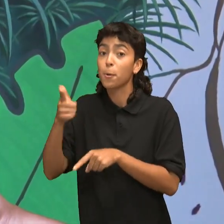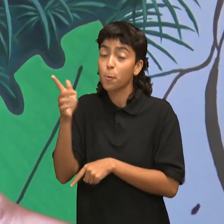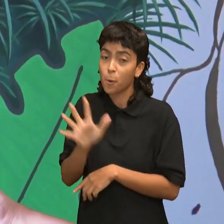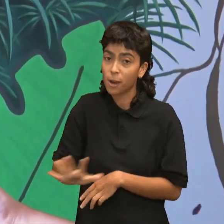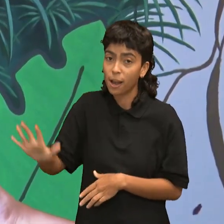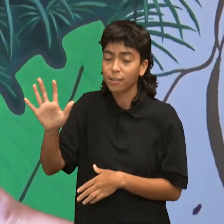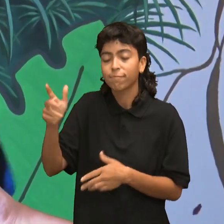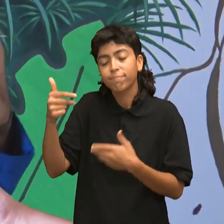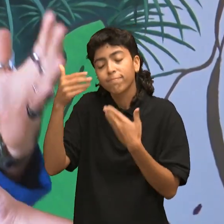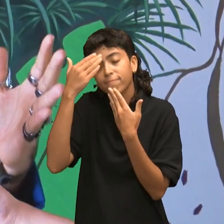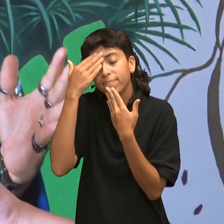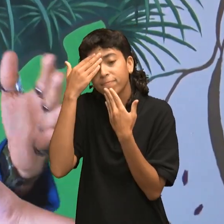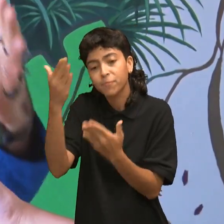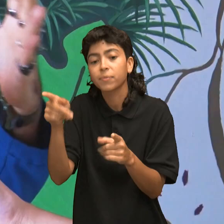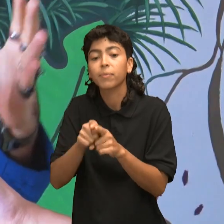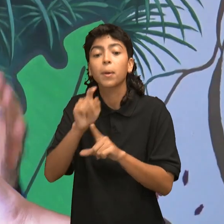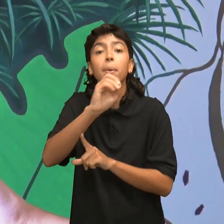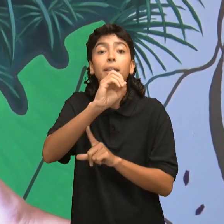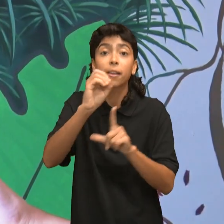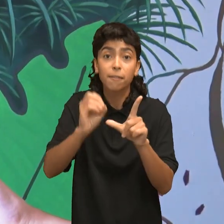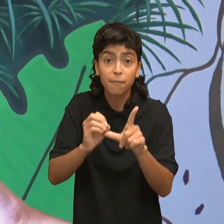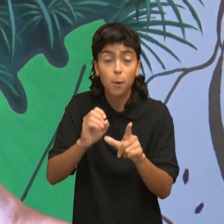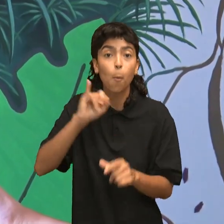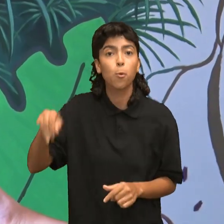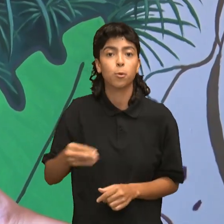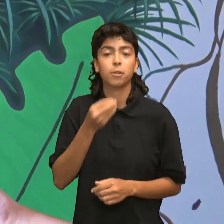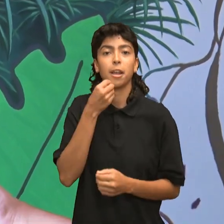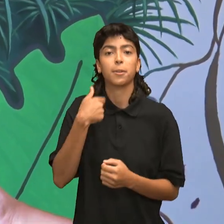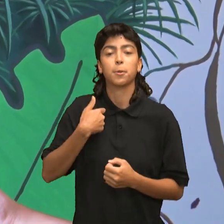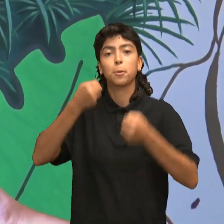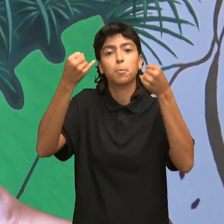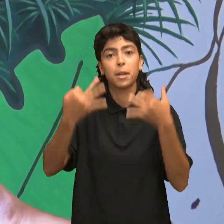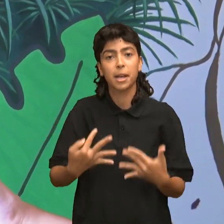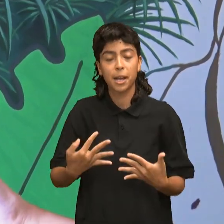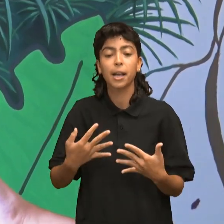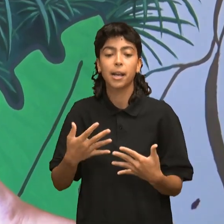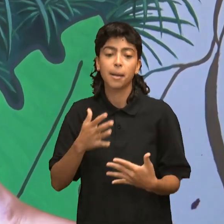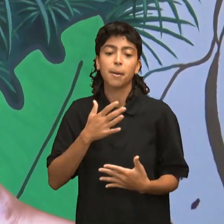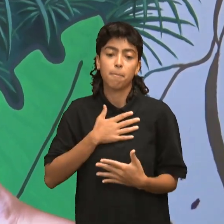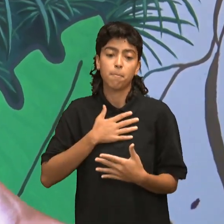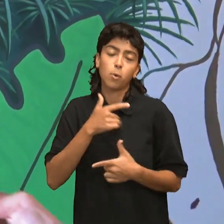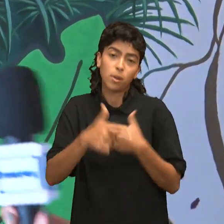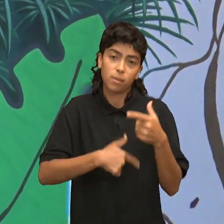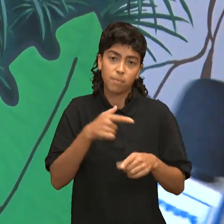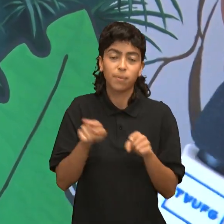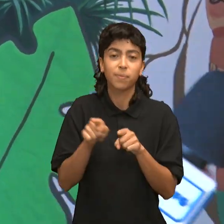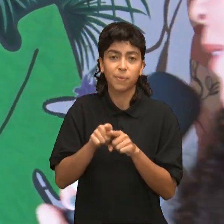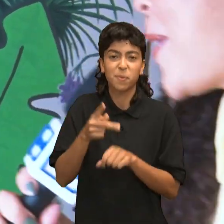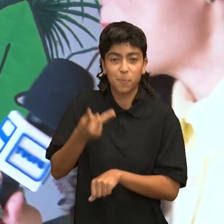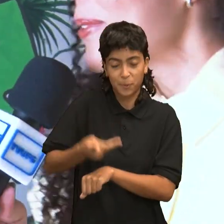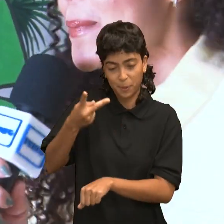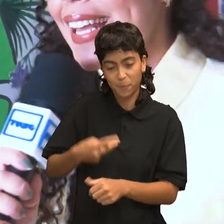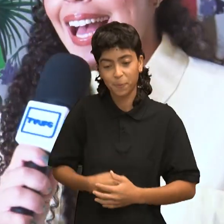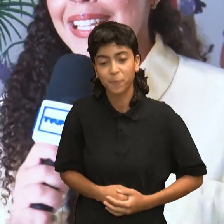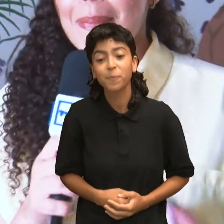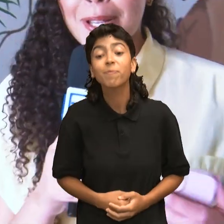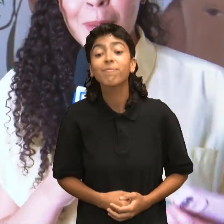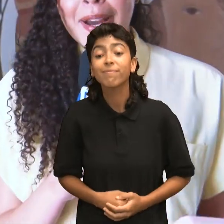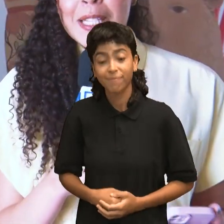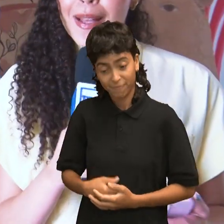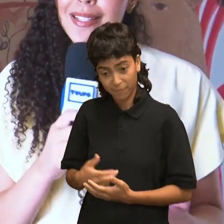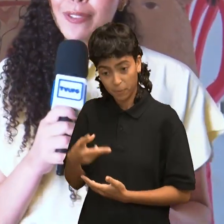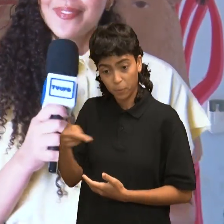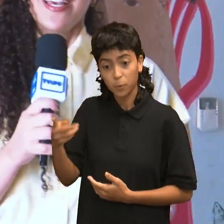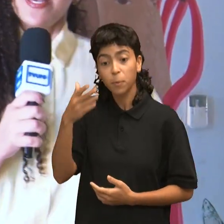isso, gratidão pela TV UFG, pela oportunidade de falar com vocês sobre essa premiação. Professor, muito obrigada pela